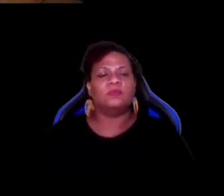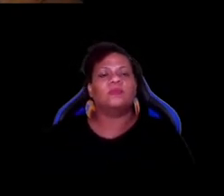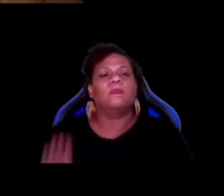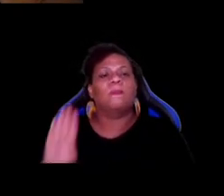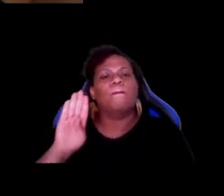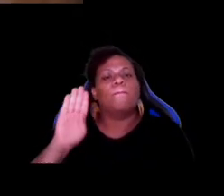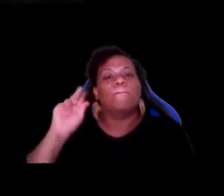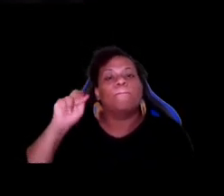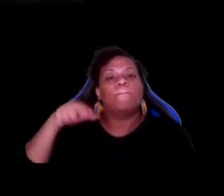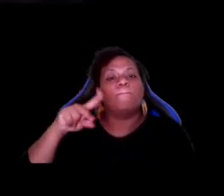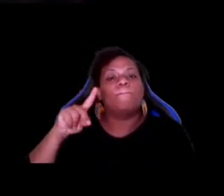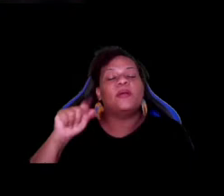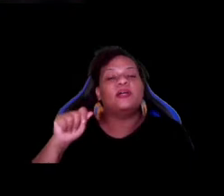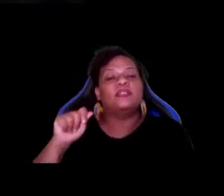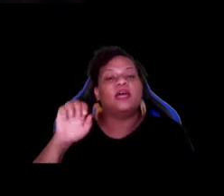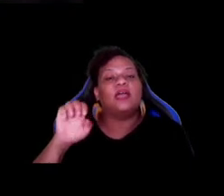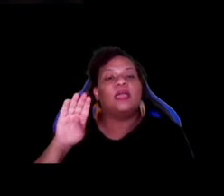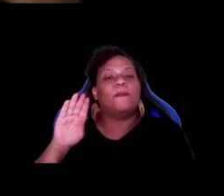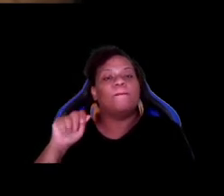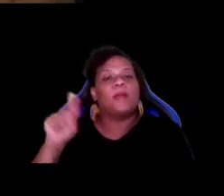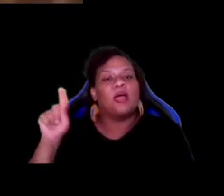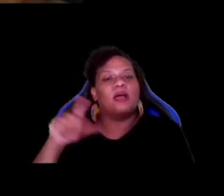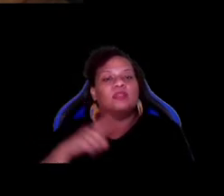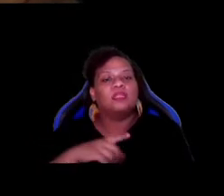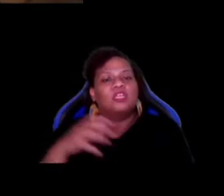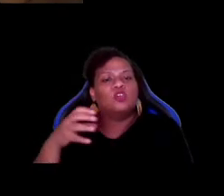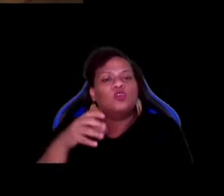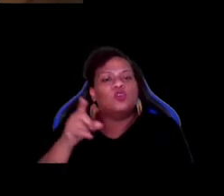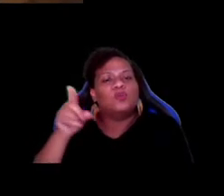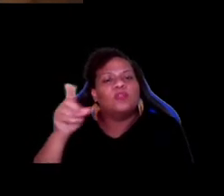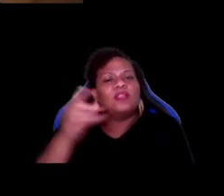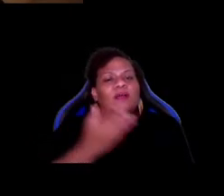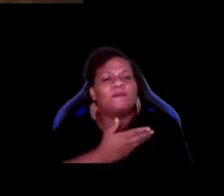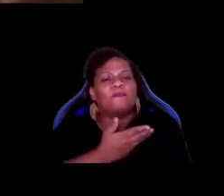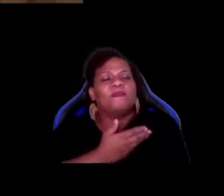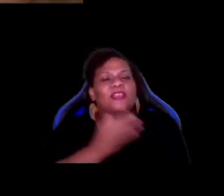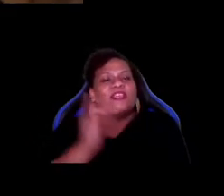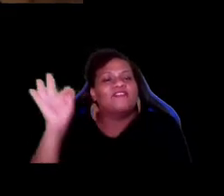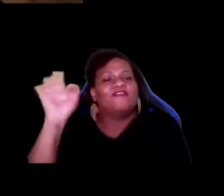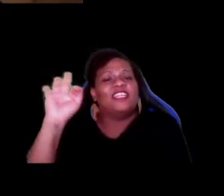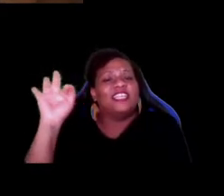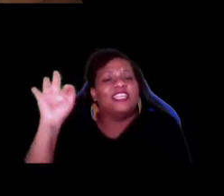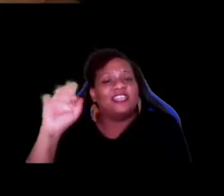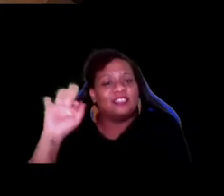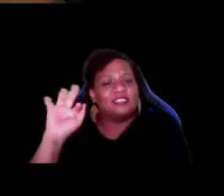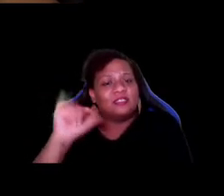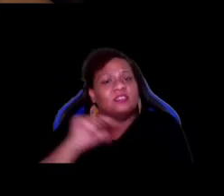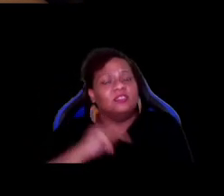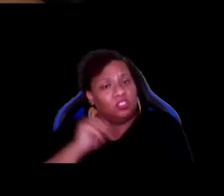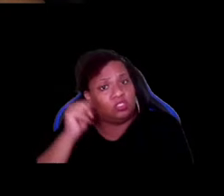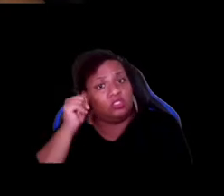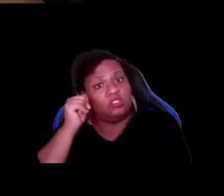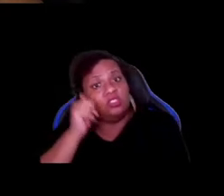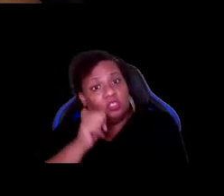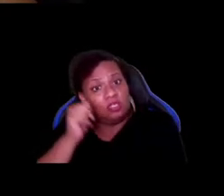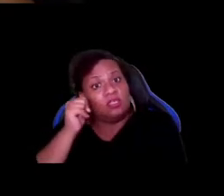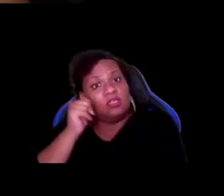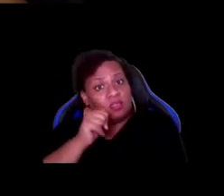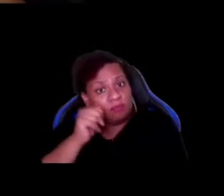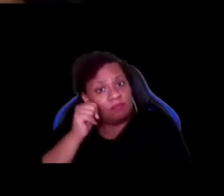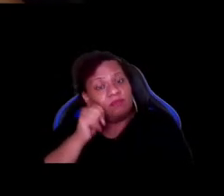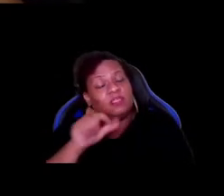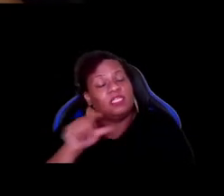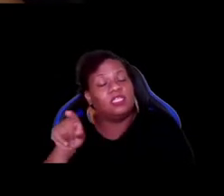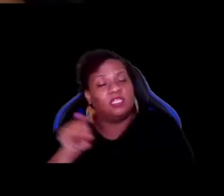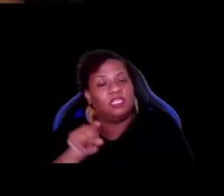uma banda, né, com meus camaradas lá da Federação. Tinha meninas também, mas